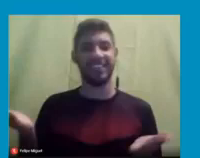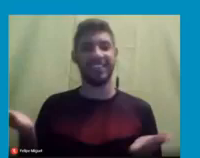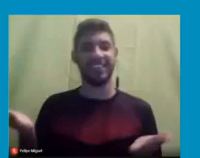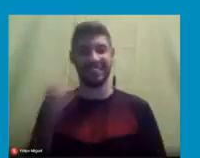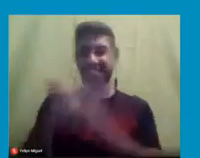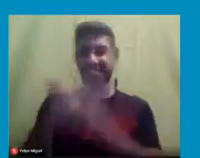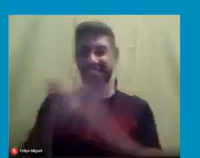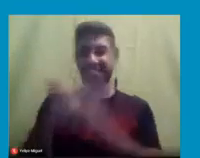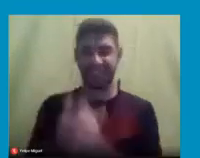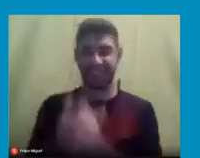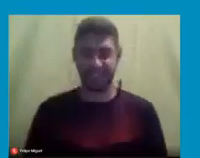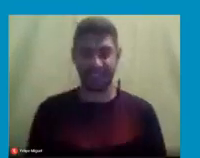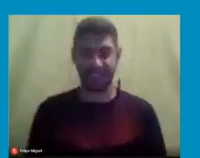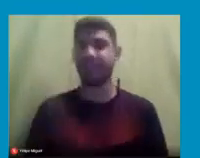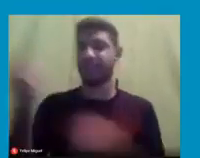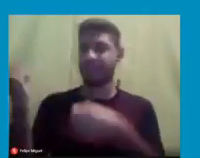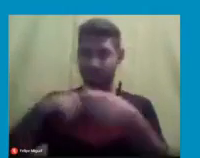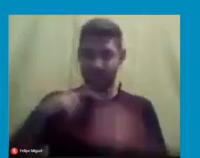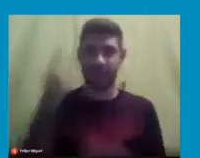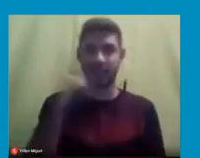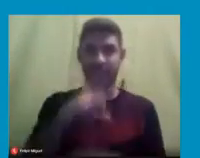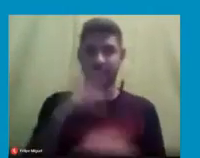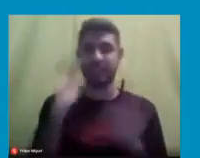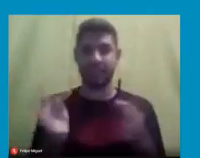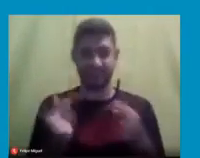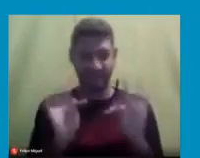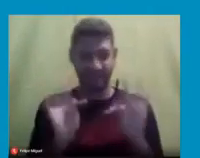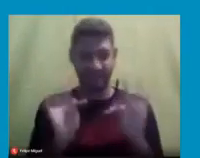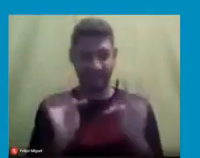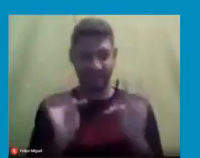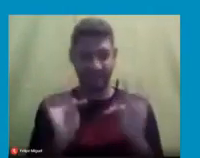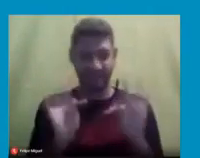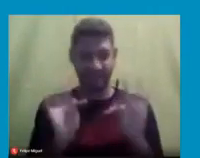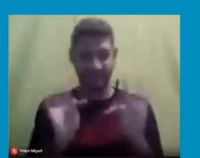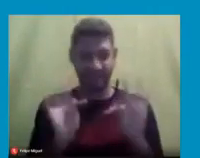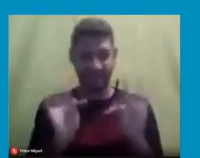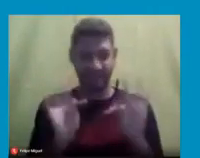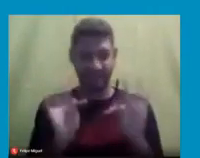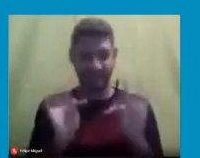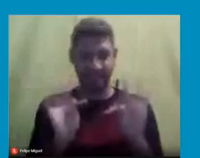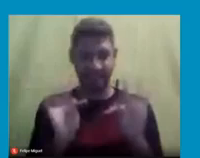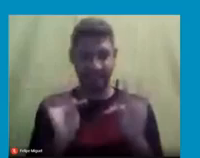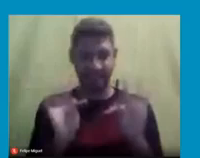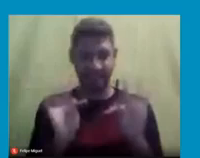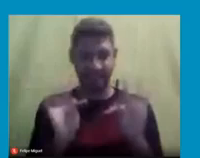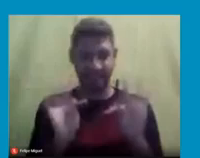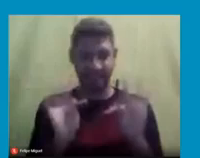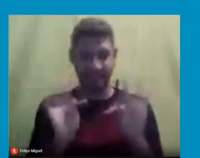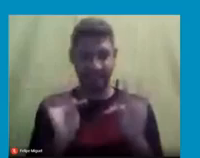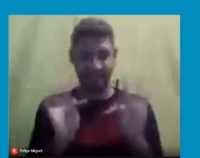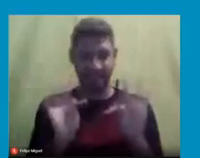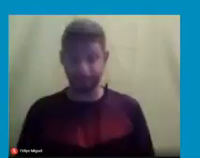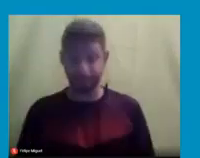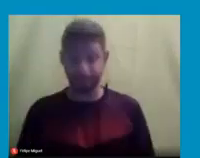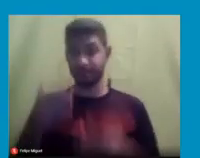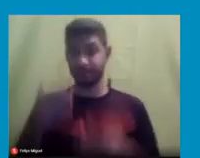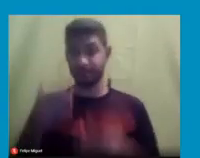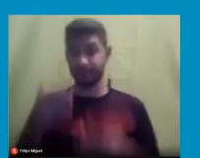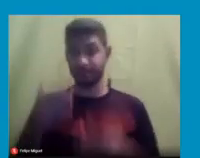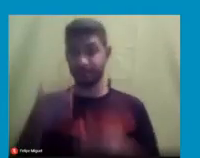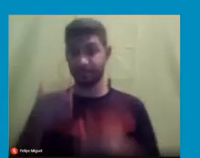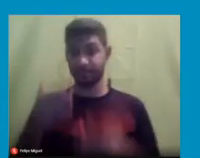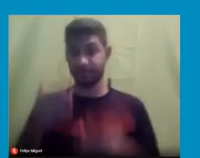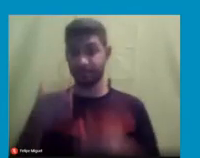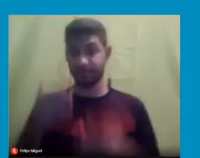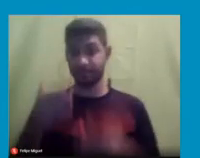Mas voltamos, a gente resiste a essa tecnologia aí, essa lógica. Olha, mais uma vez, para mim é uma honra estar